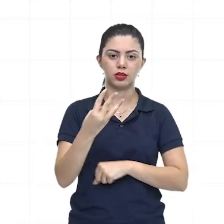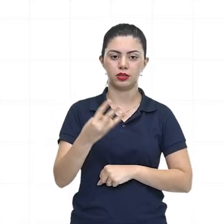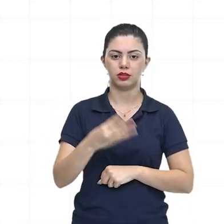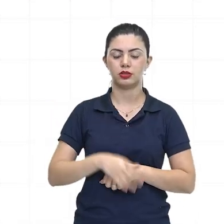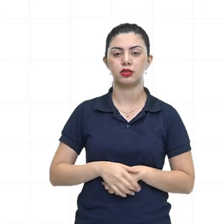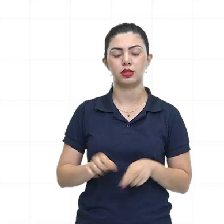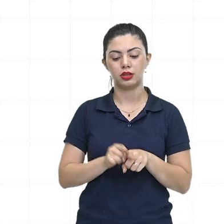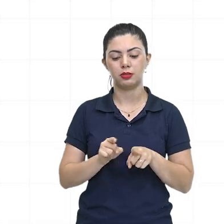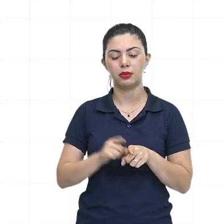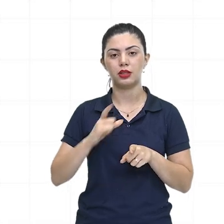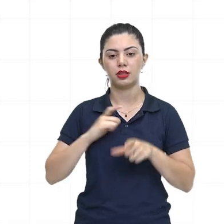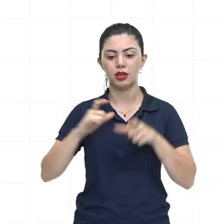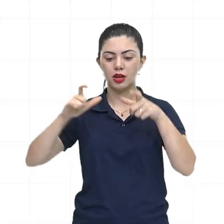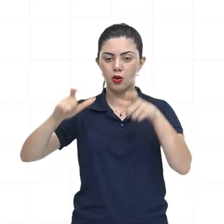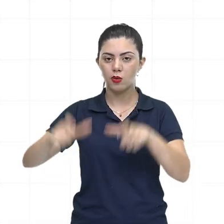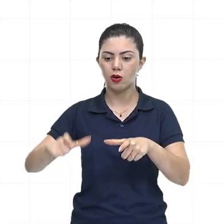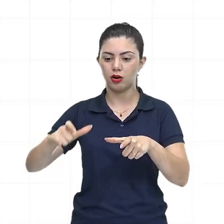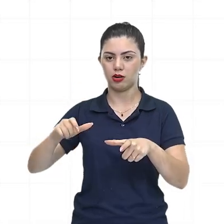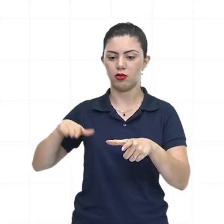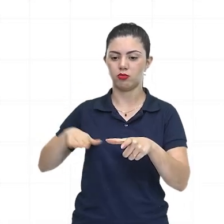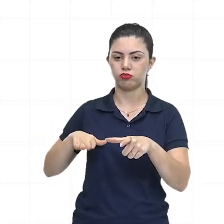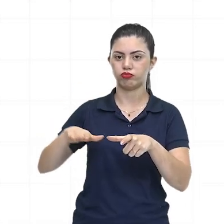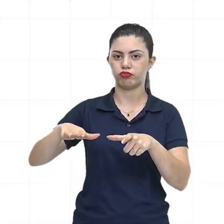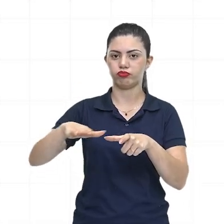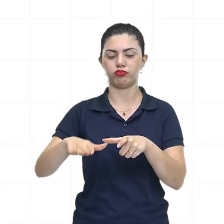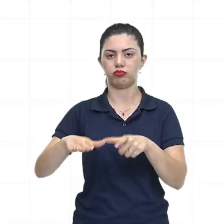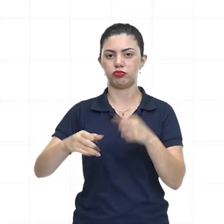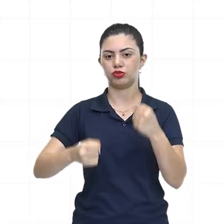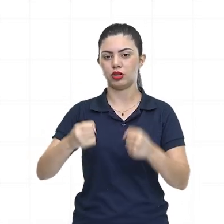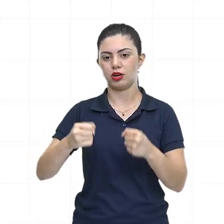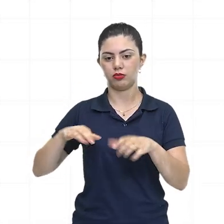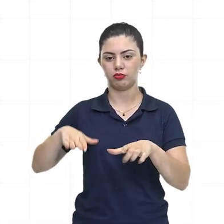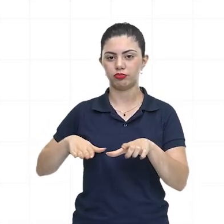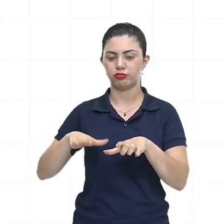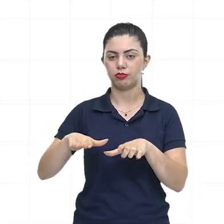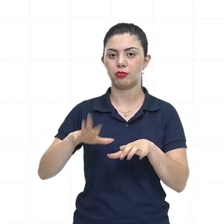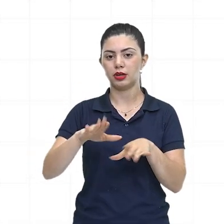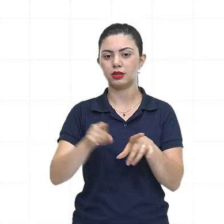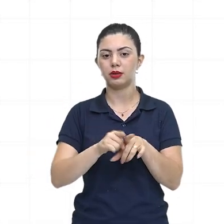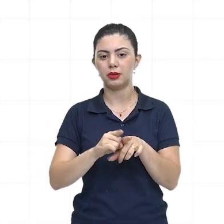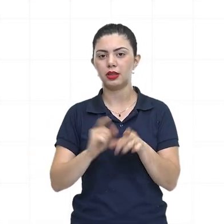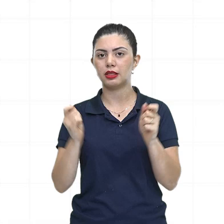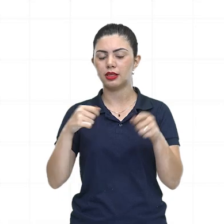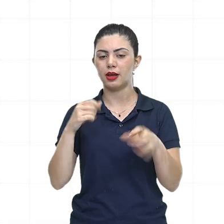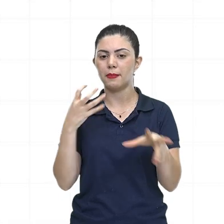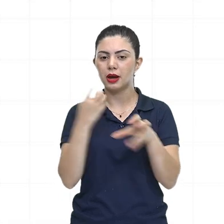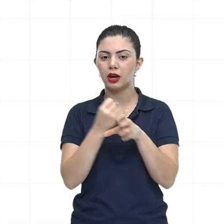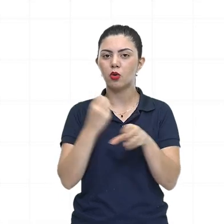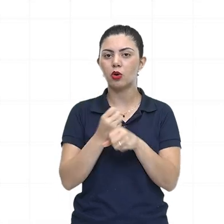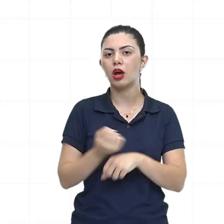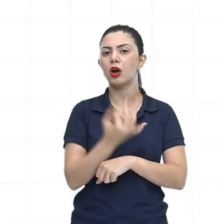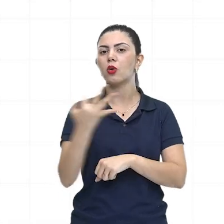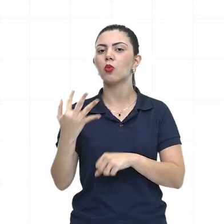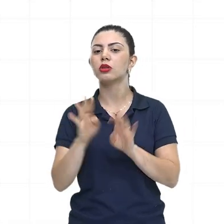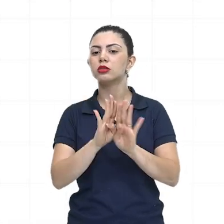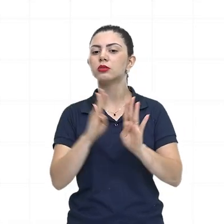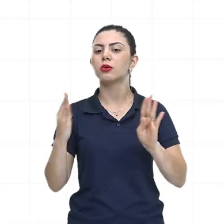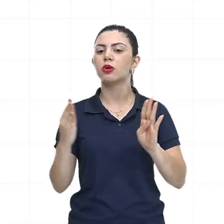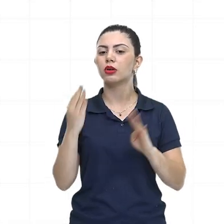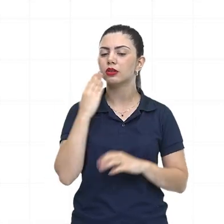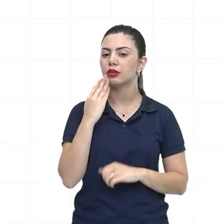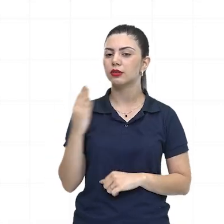área de serviço, então, ela possui 7 portas, né? A gente pode determinar também o número de portas, né? Vamos ter o que?